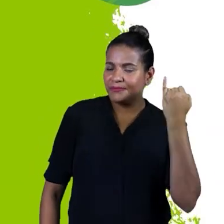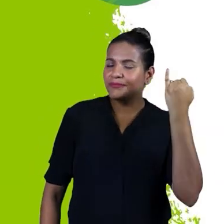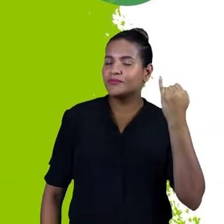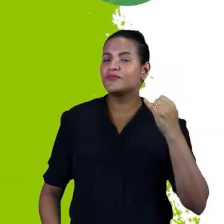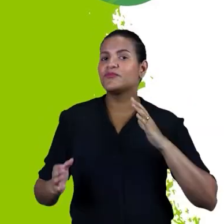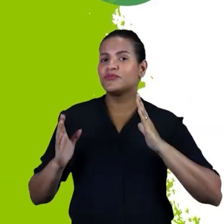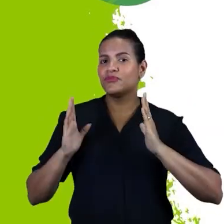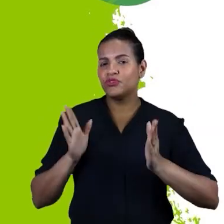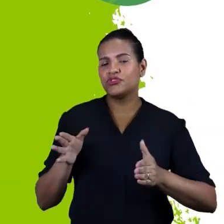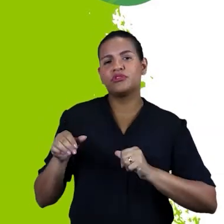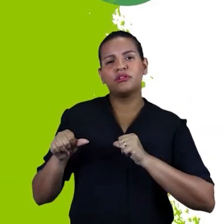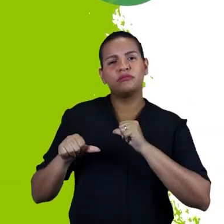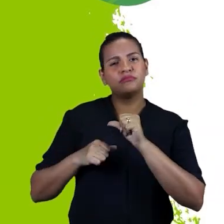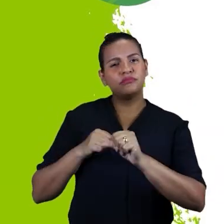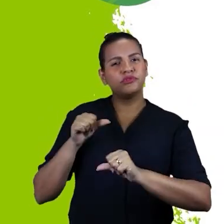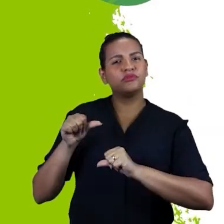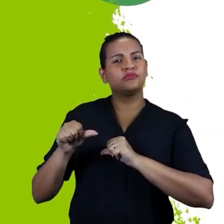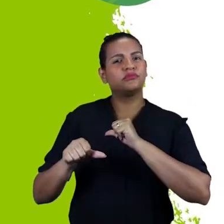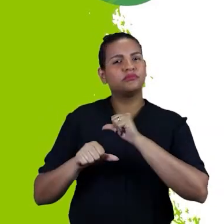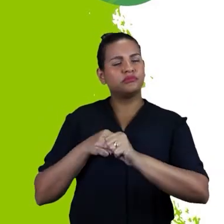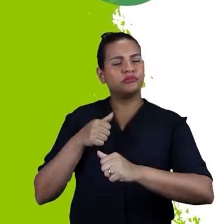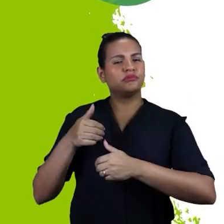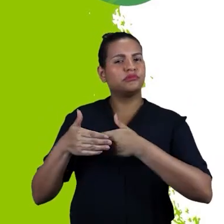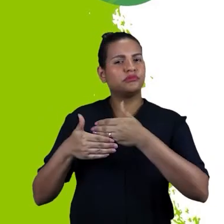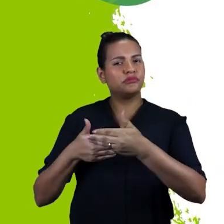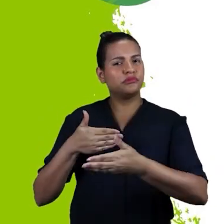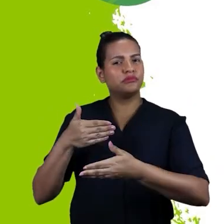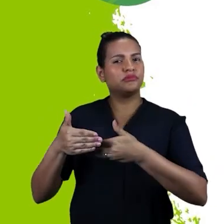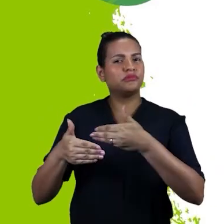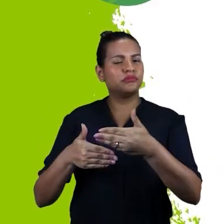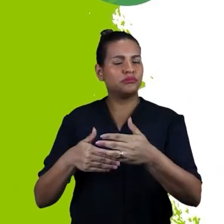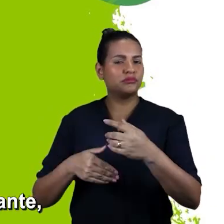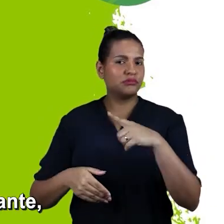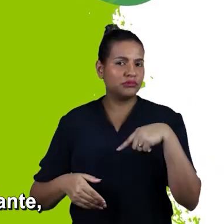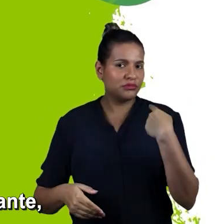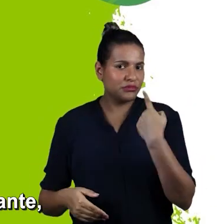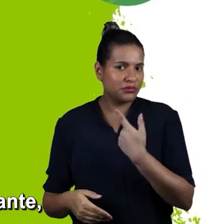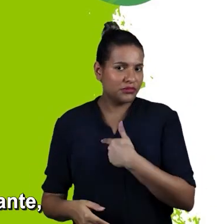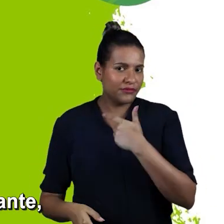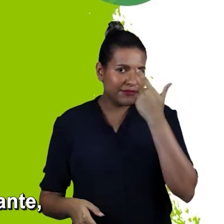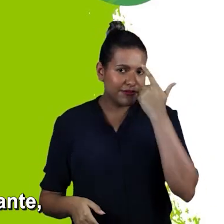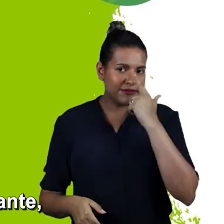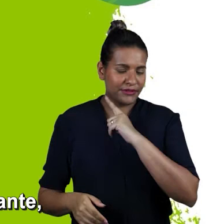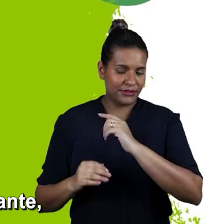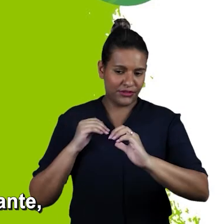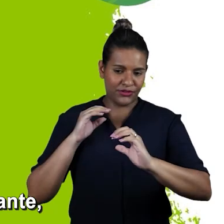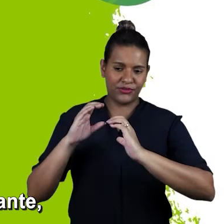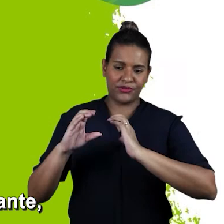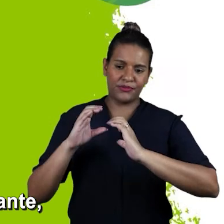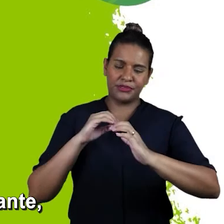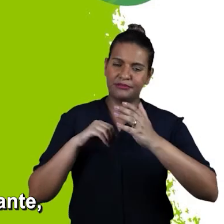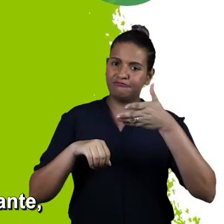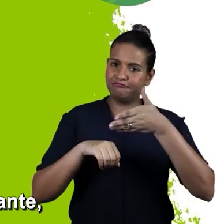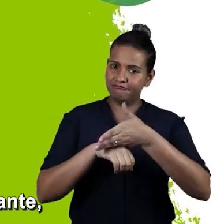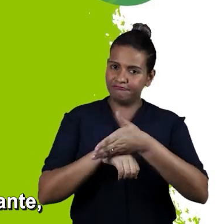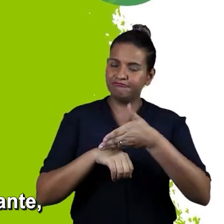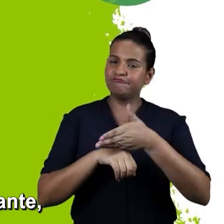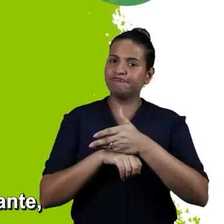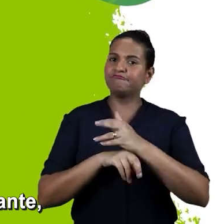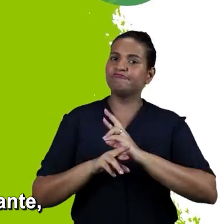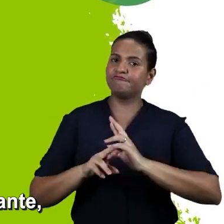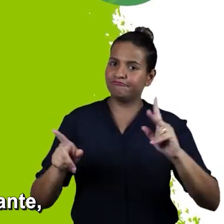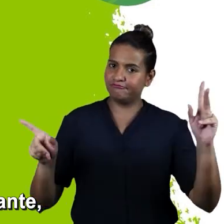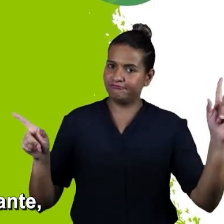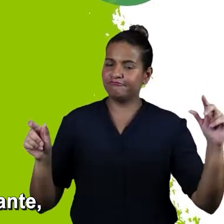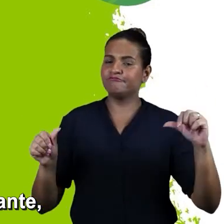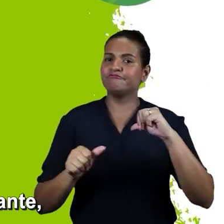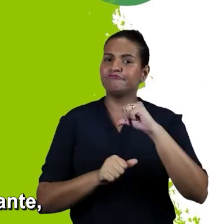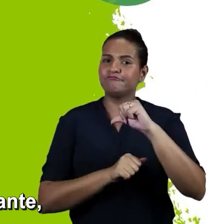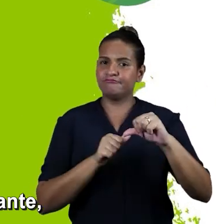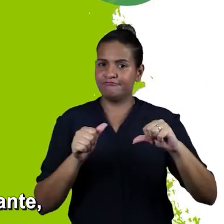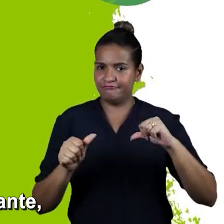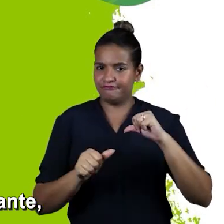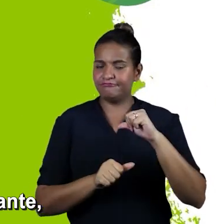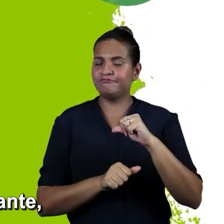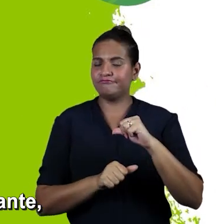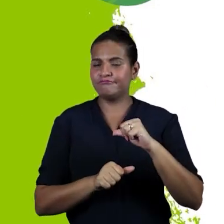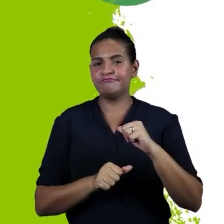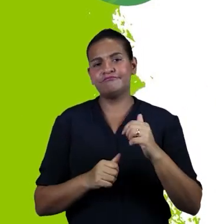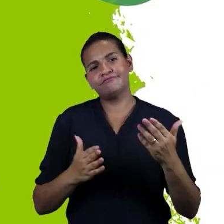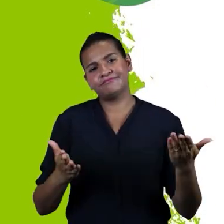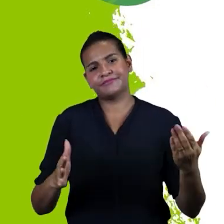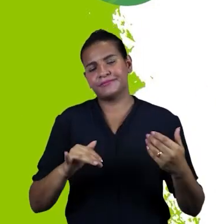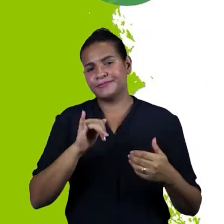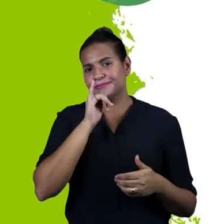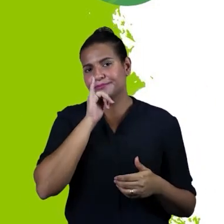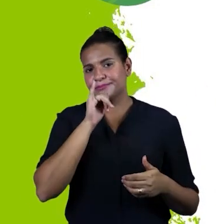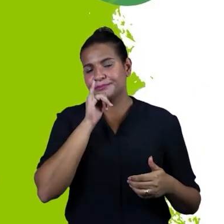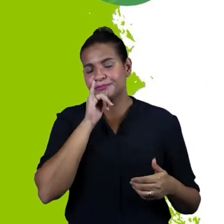que eu acho que é muito importante, né? Eu acho que está mudando, a maneira da gente estar acessando comunicação mudou bastante,